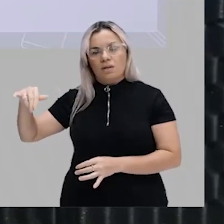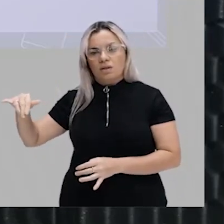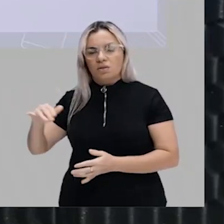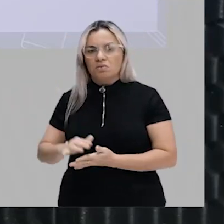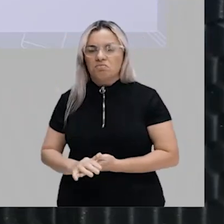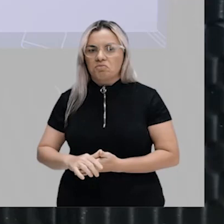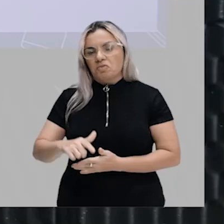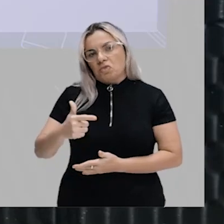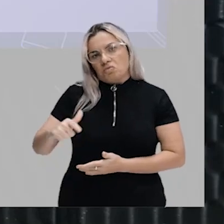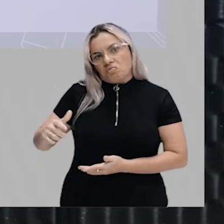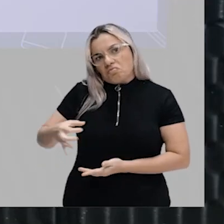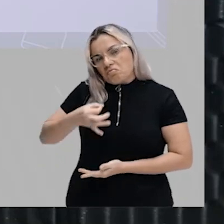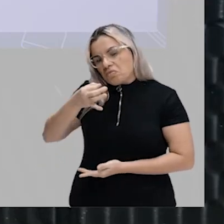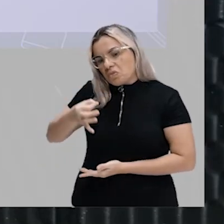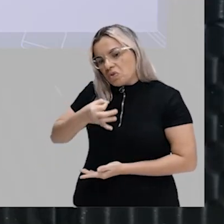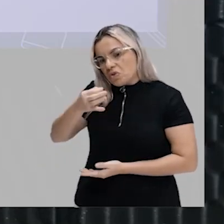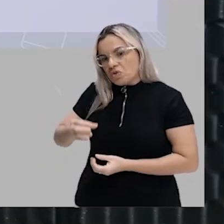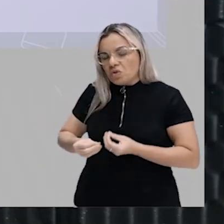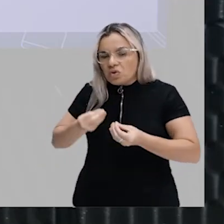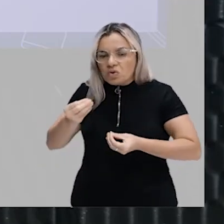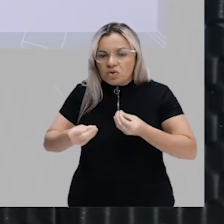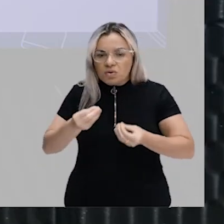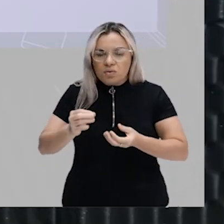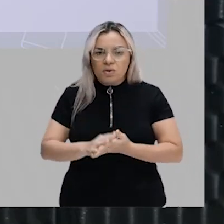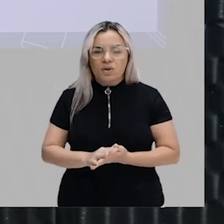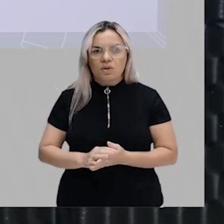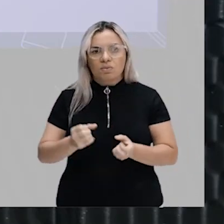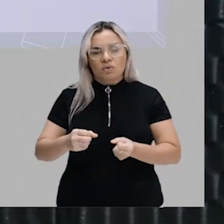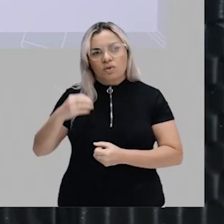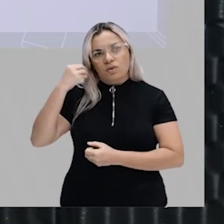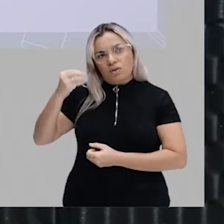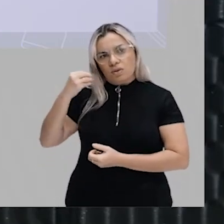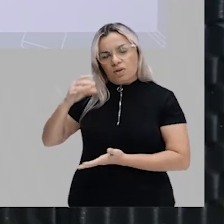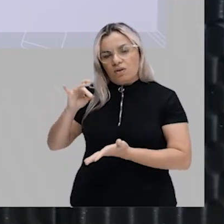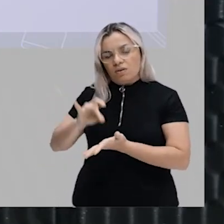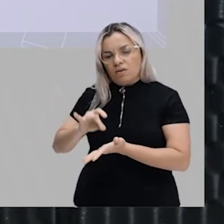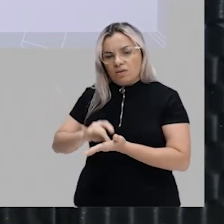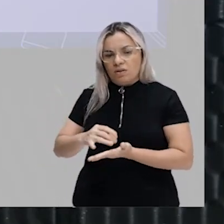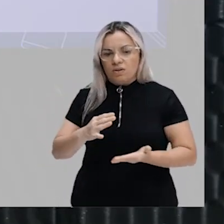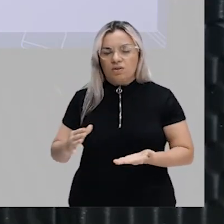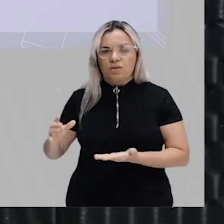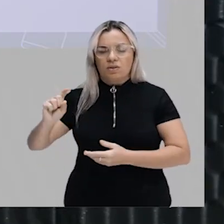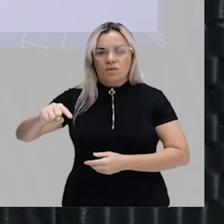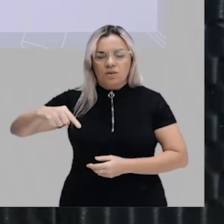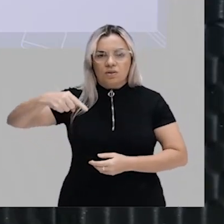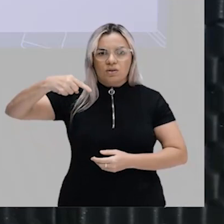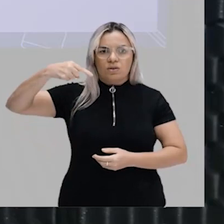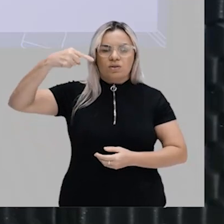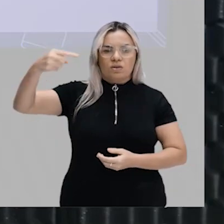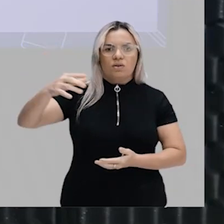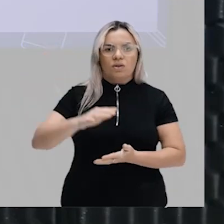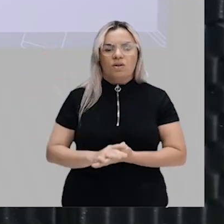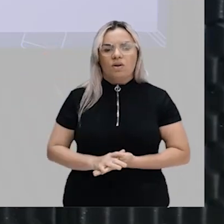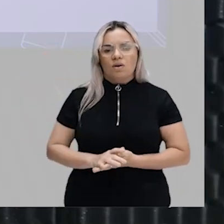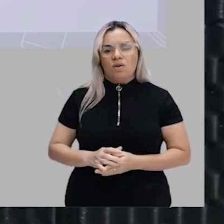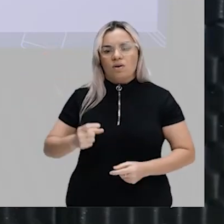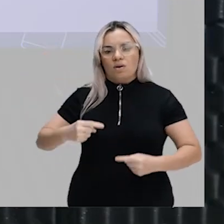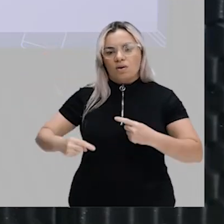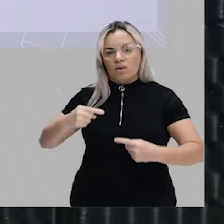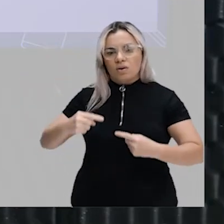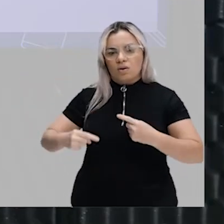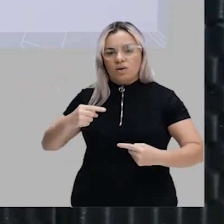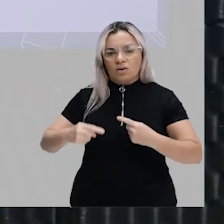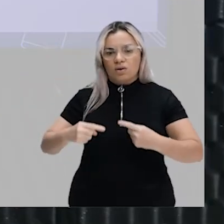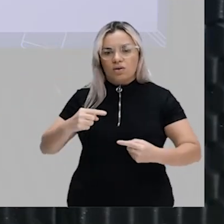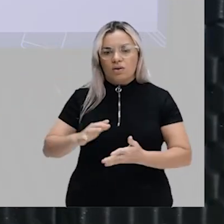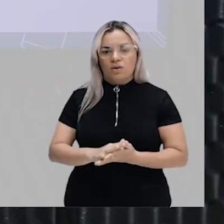mesmo. Só depois desses experimentos, né, depois dessa disputa, teve que vir o